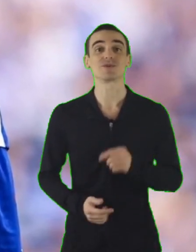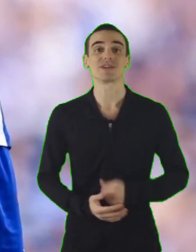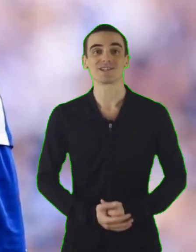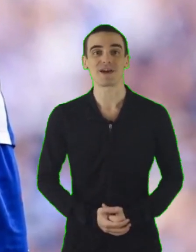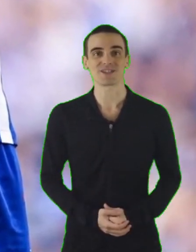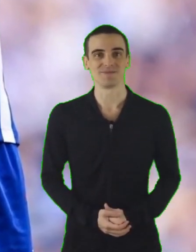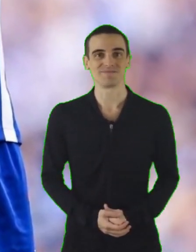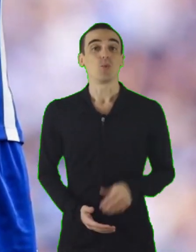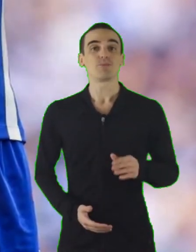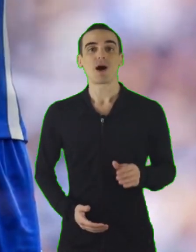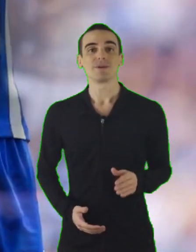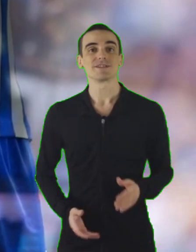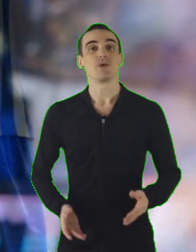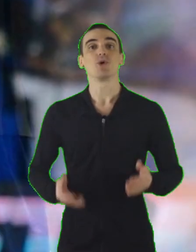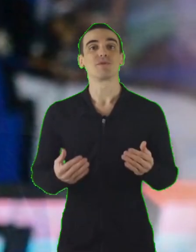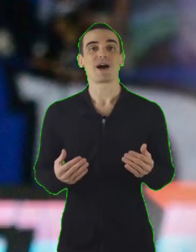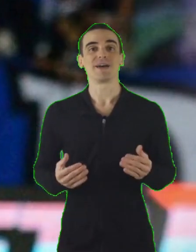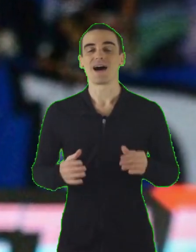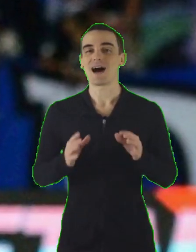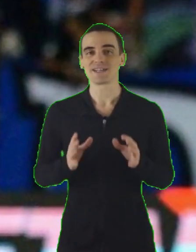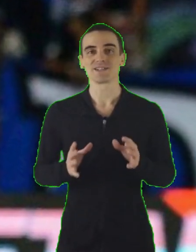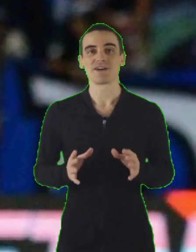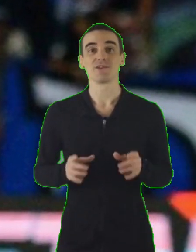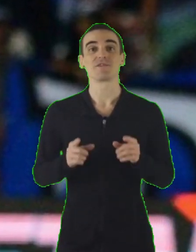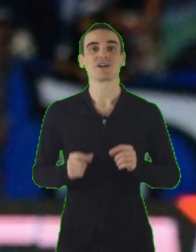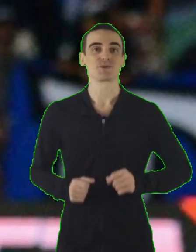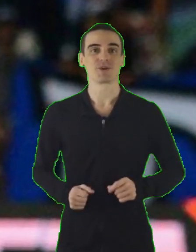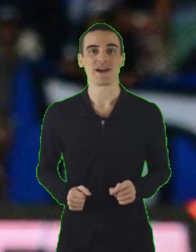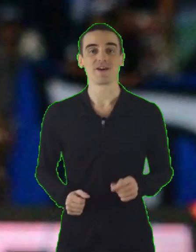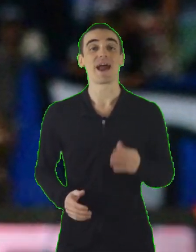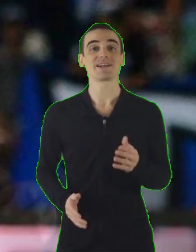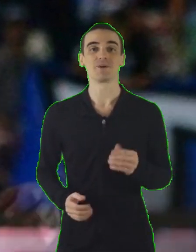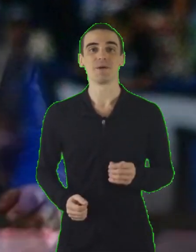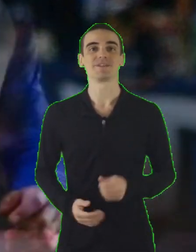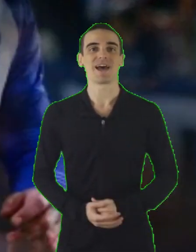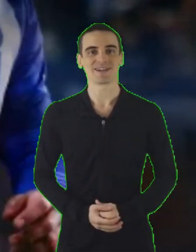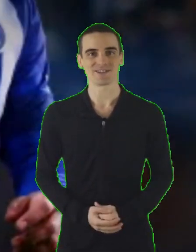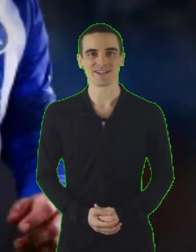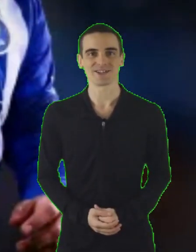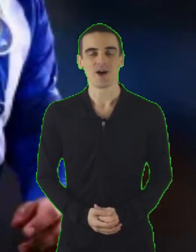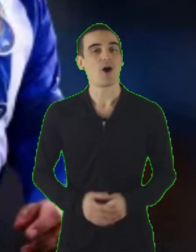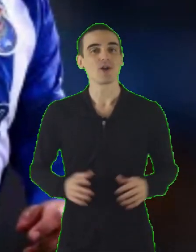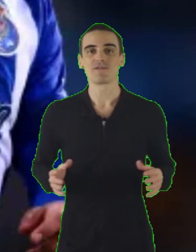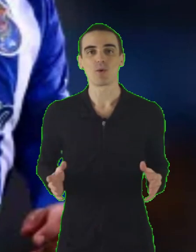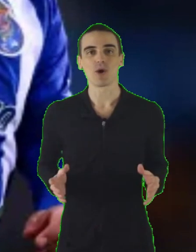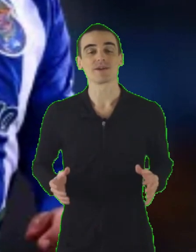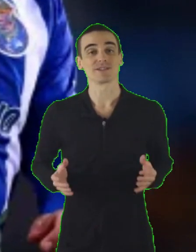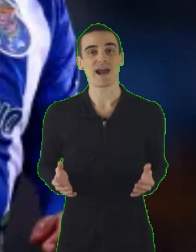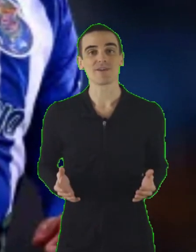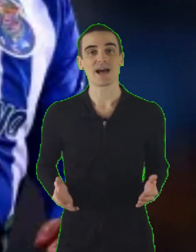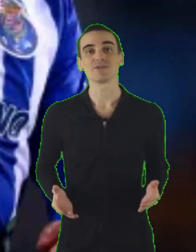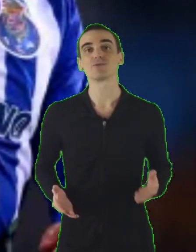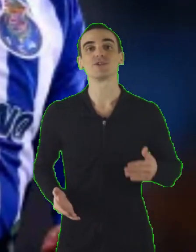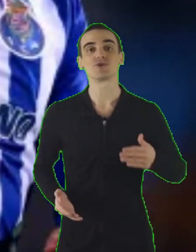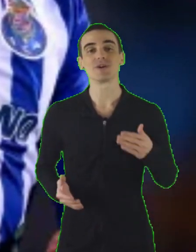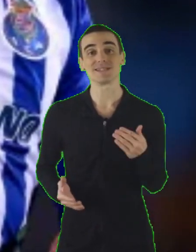que outro clube brasileiro estava mais avançado na conversa. O meia-atacante será mais um reforço para o setor ofensivo cruzeirense, caso a parte burocrática